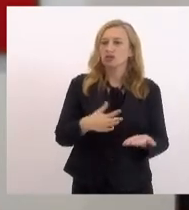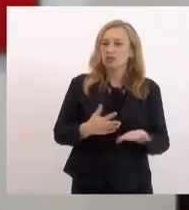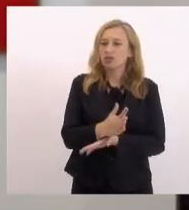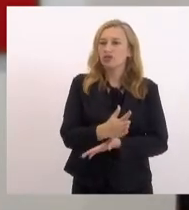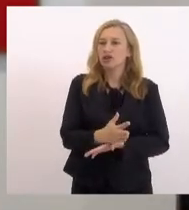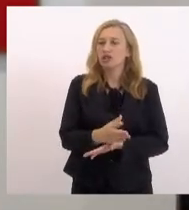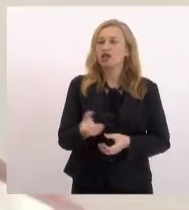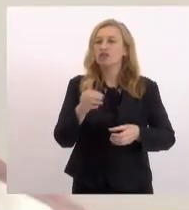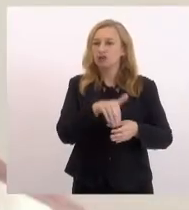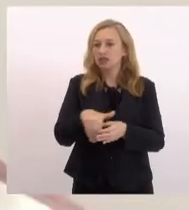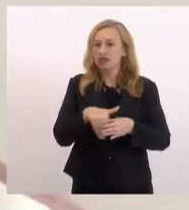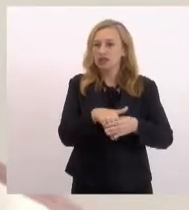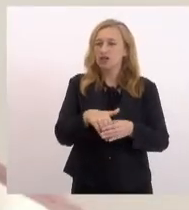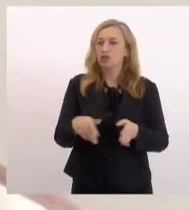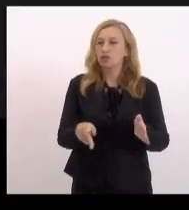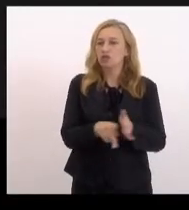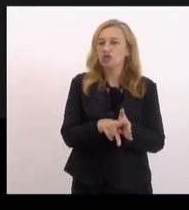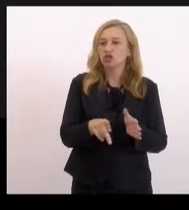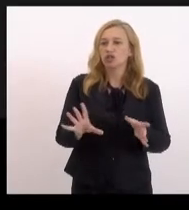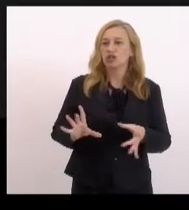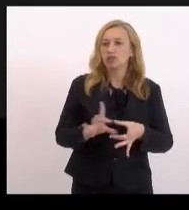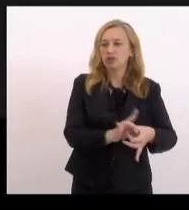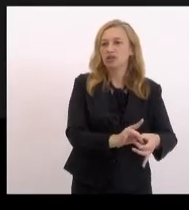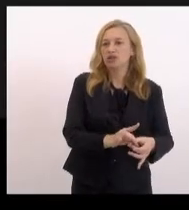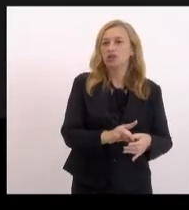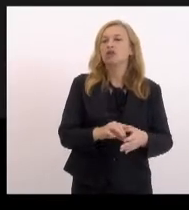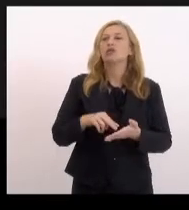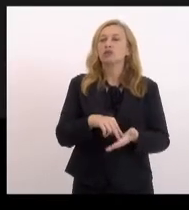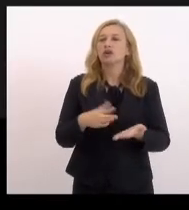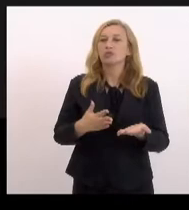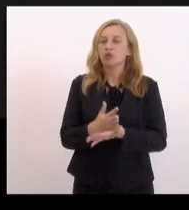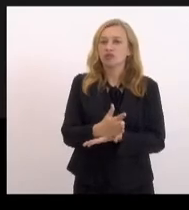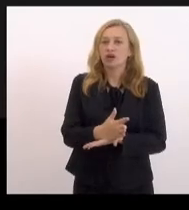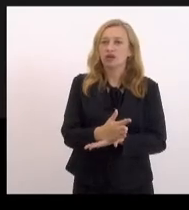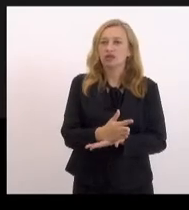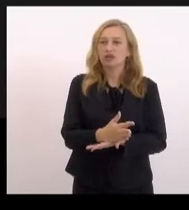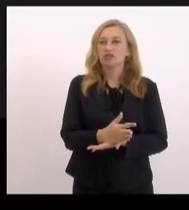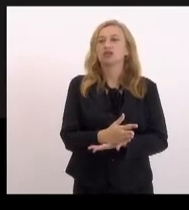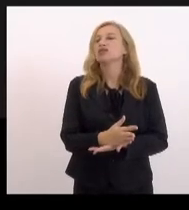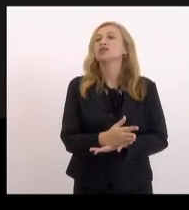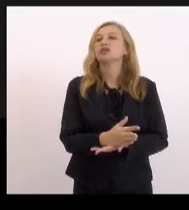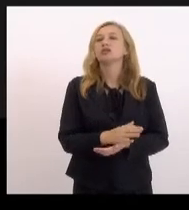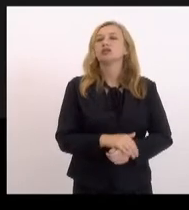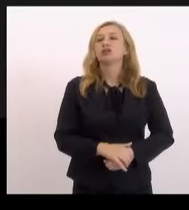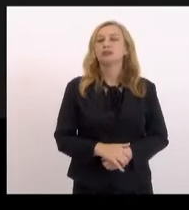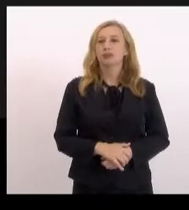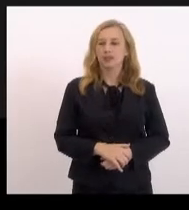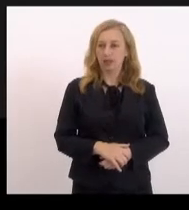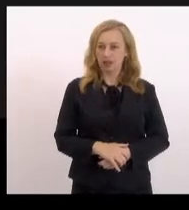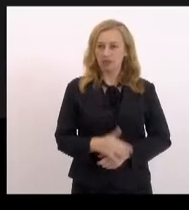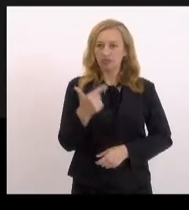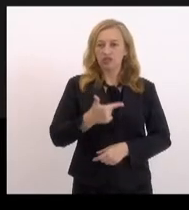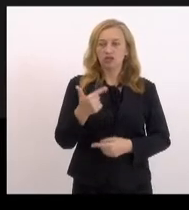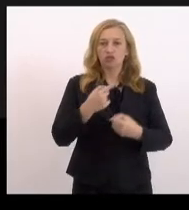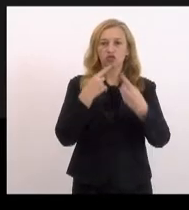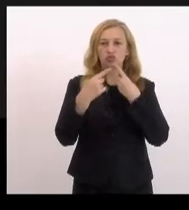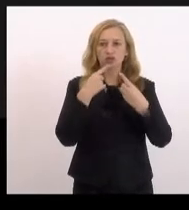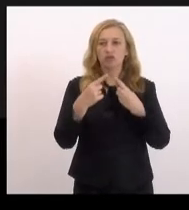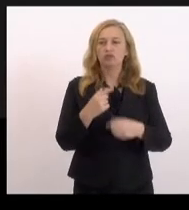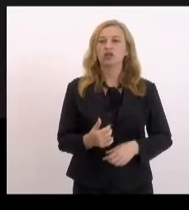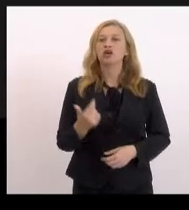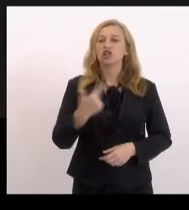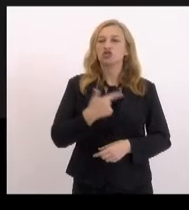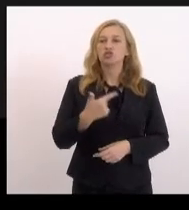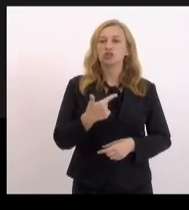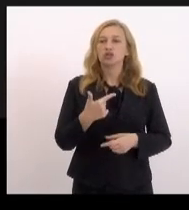votação, projeto assim emendado. Senhores que aprovam, permaneçam como estão, aprovado. Vai a redação do vencido para a segunda discussão. Em discussão